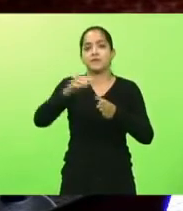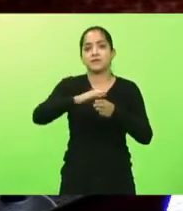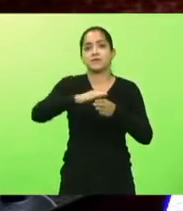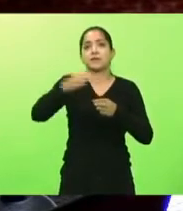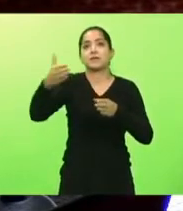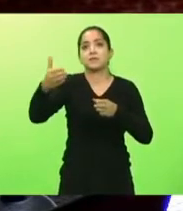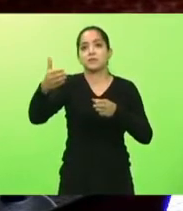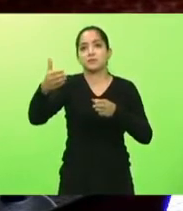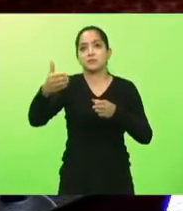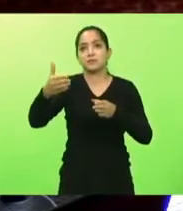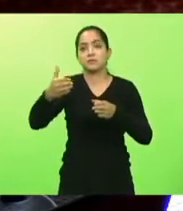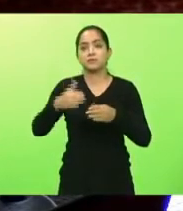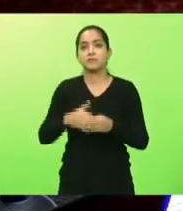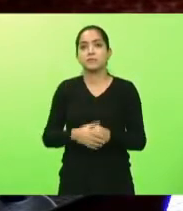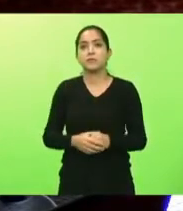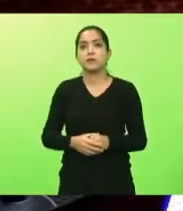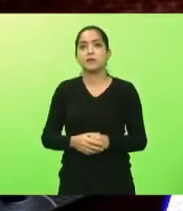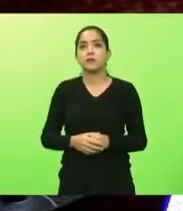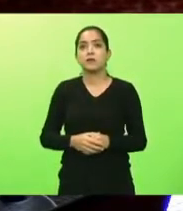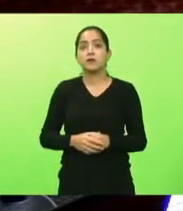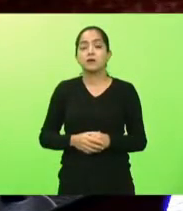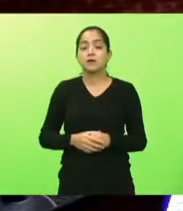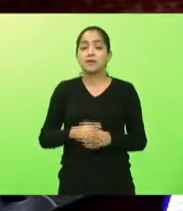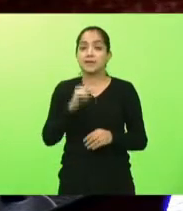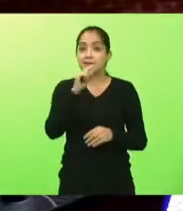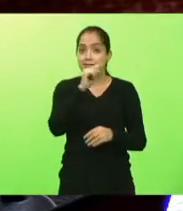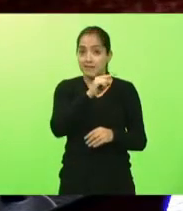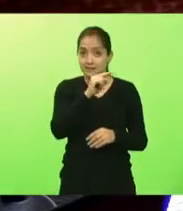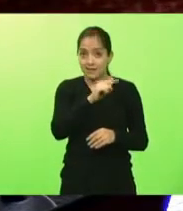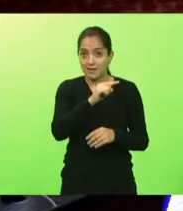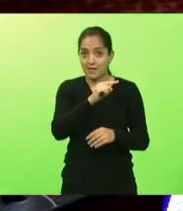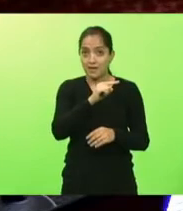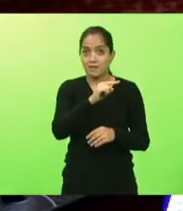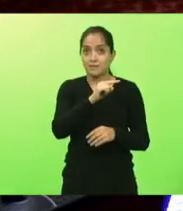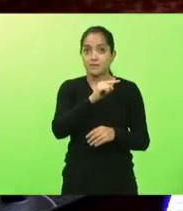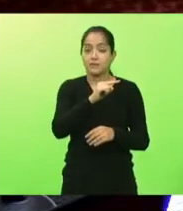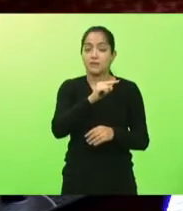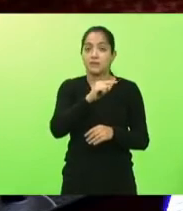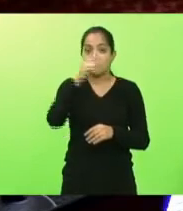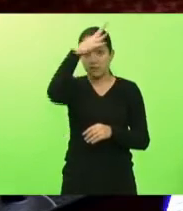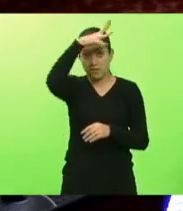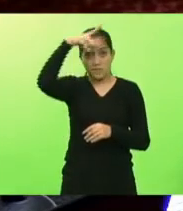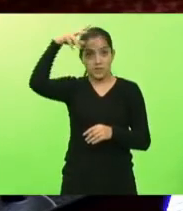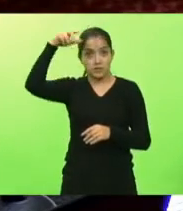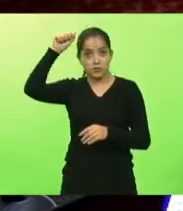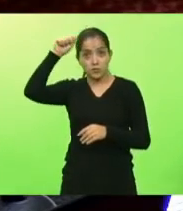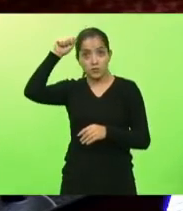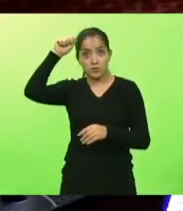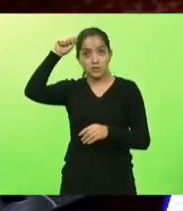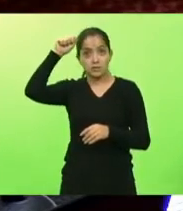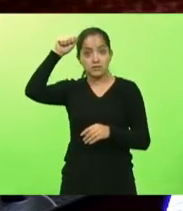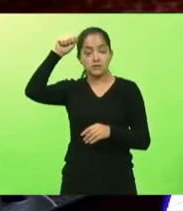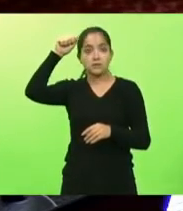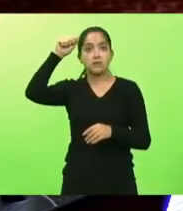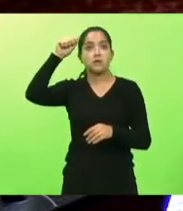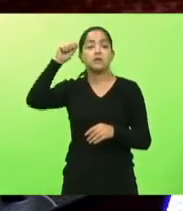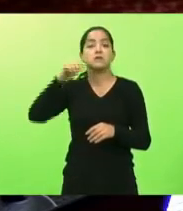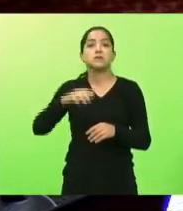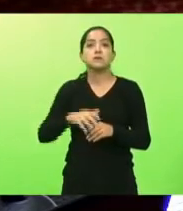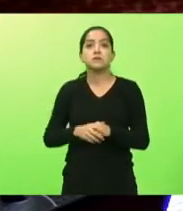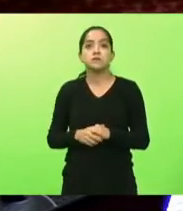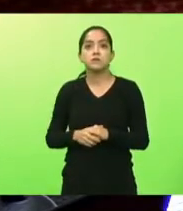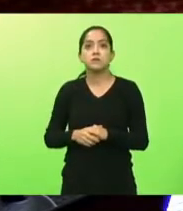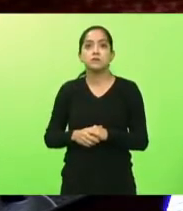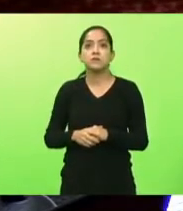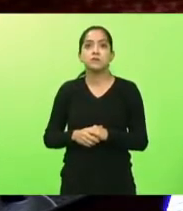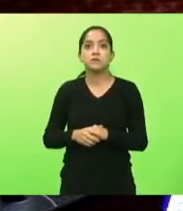garrafão. E lá no estado de Manaus, né, lá no Amazonas, no estado do Amazonas, a operação idêntica